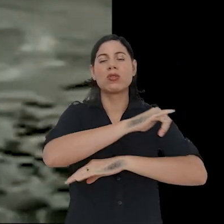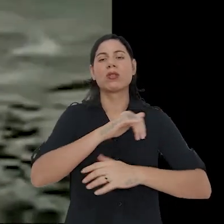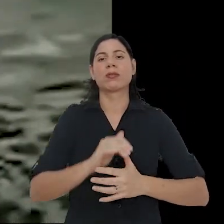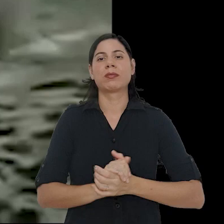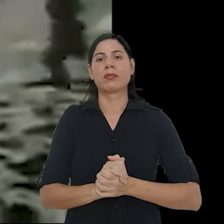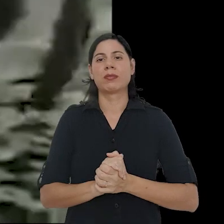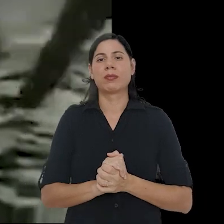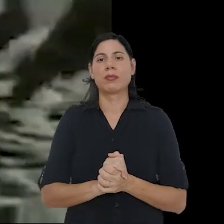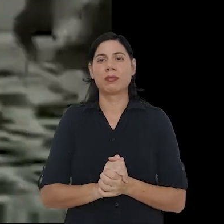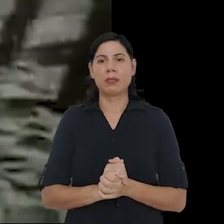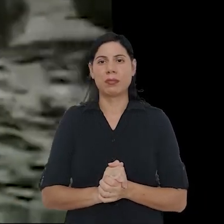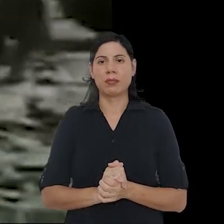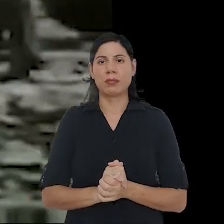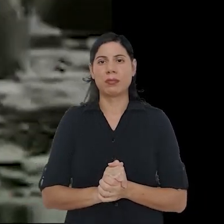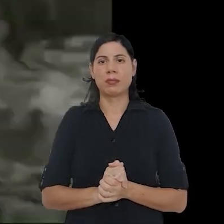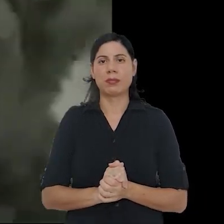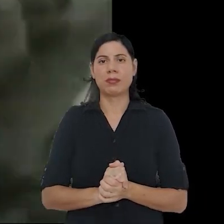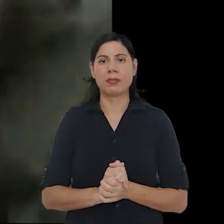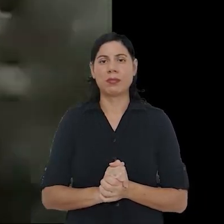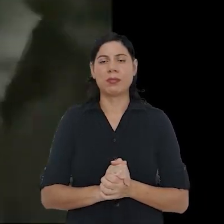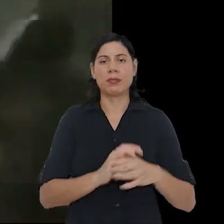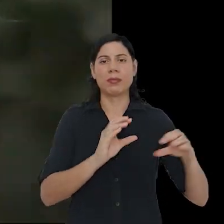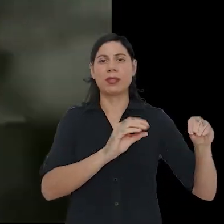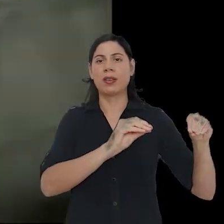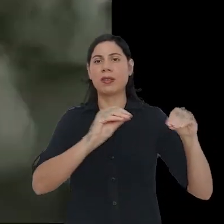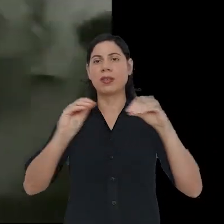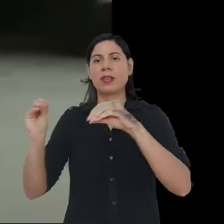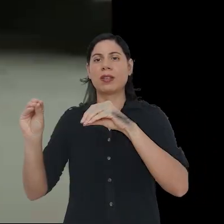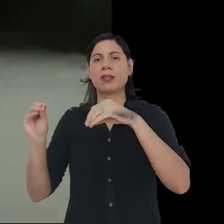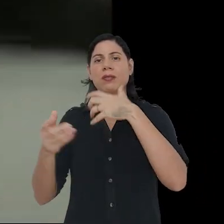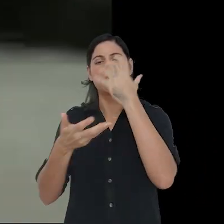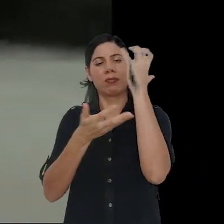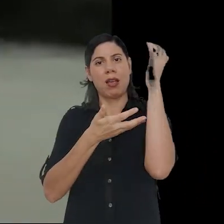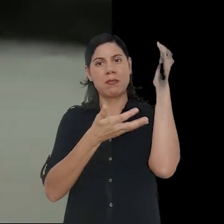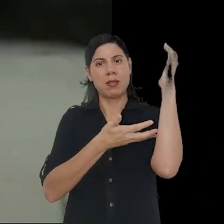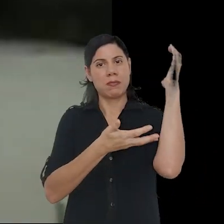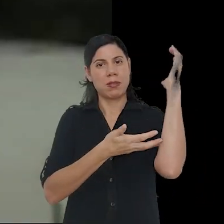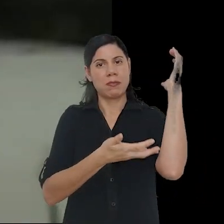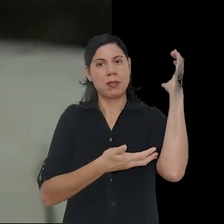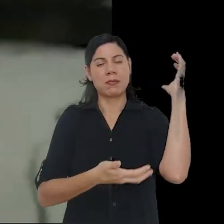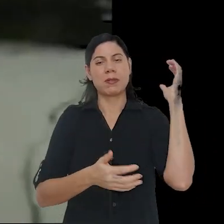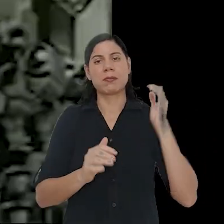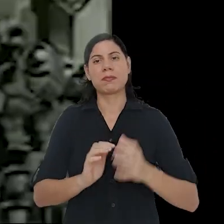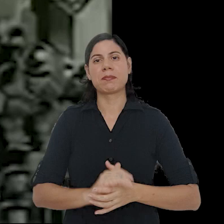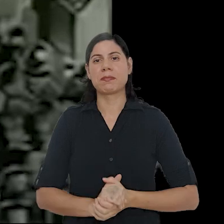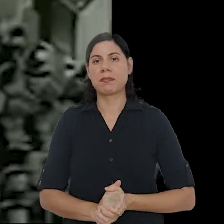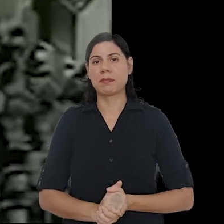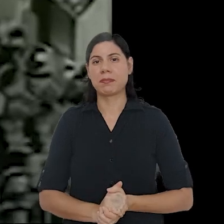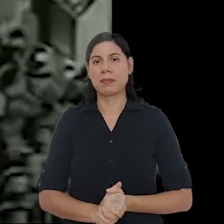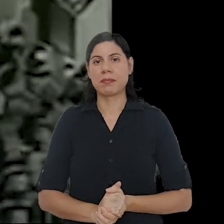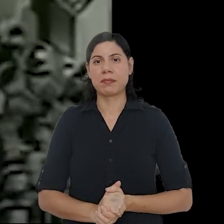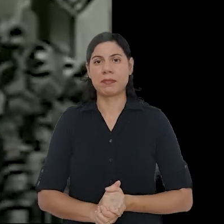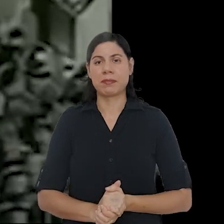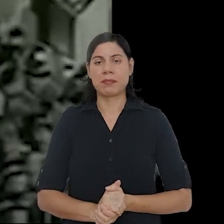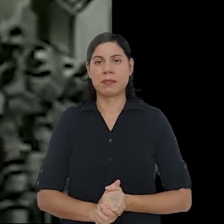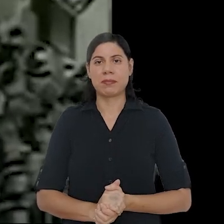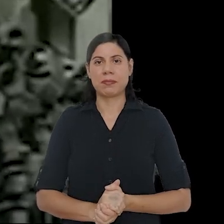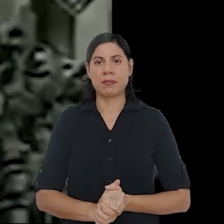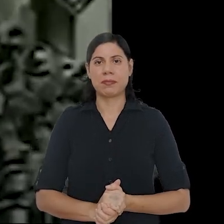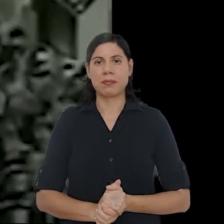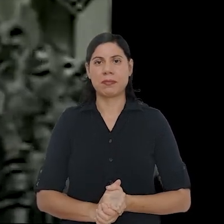de borracha para suas forças de invasão, pneumáticos para a sua artilharia móvel,